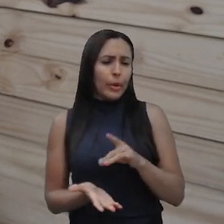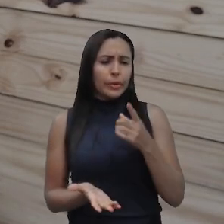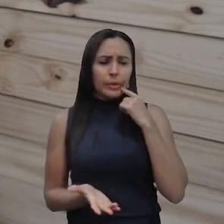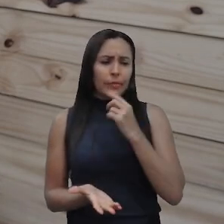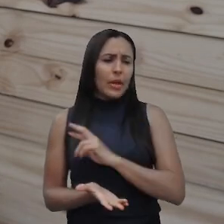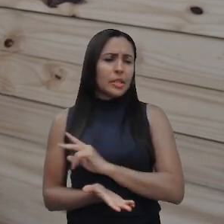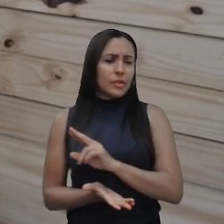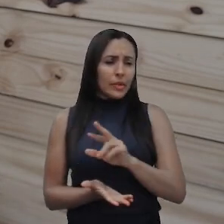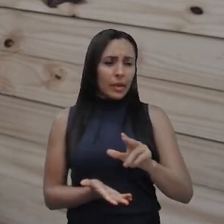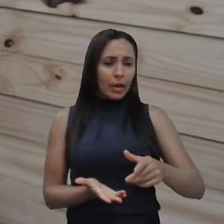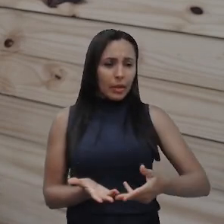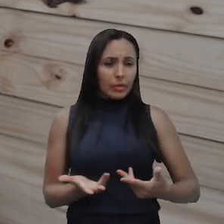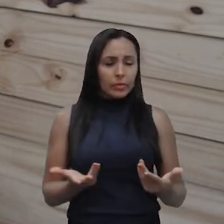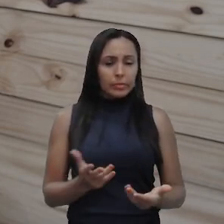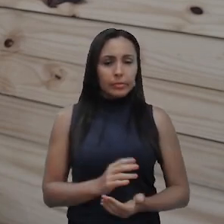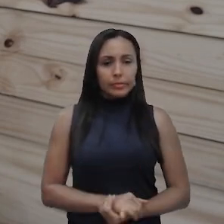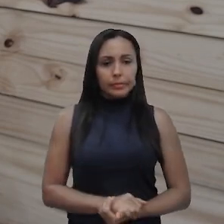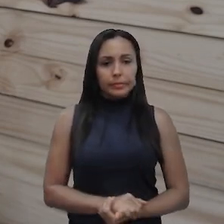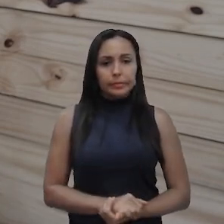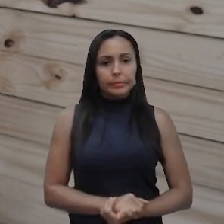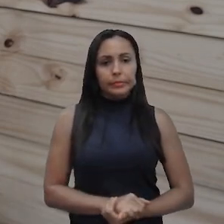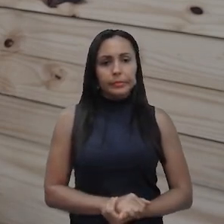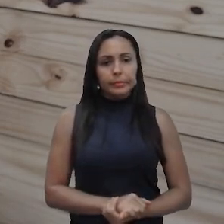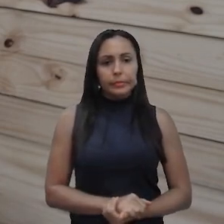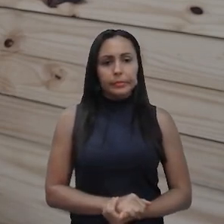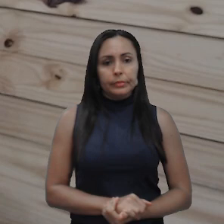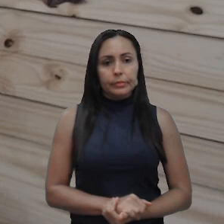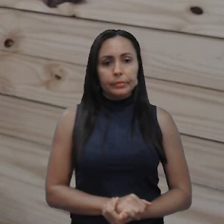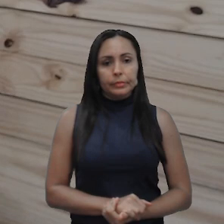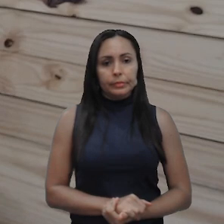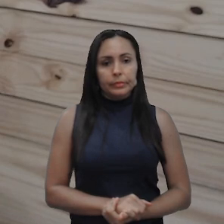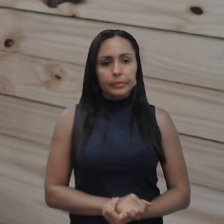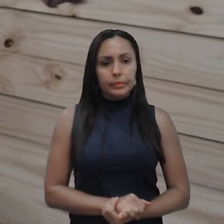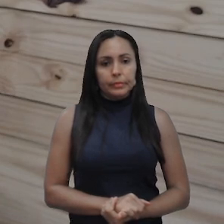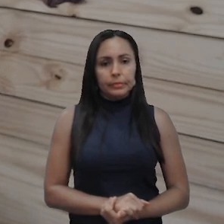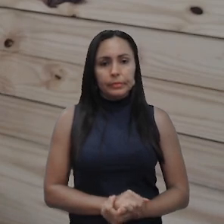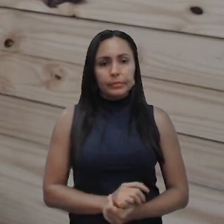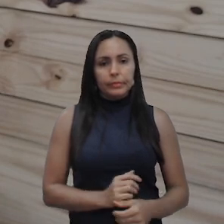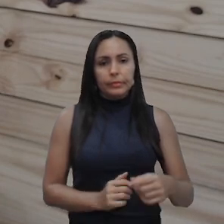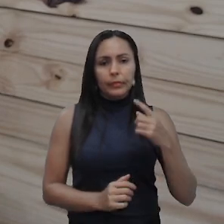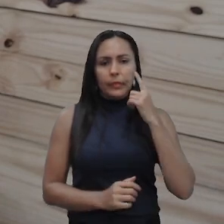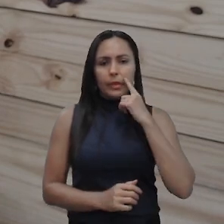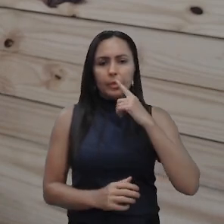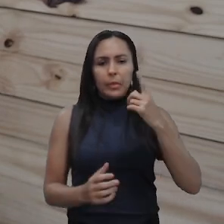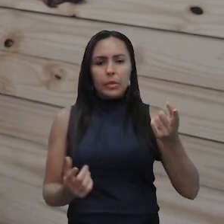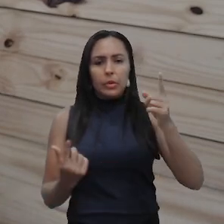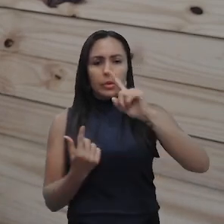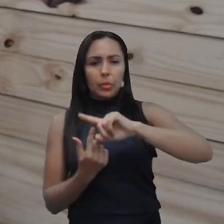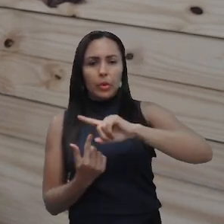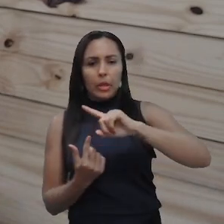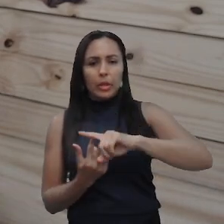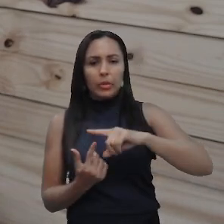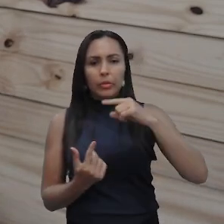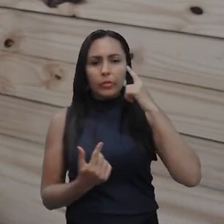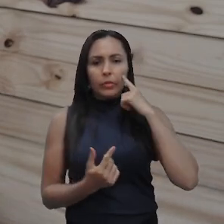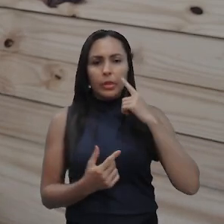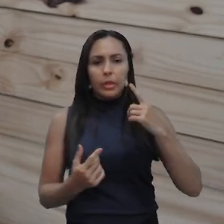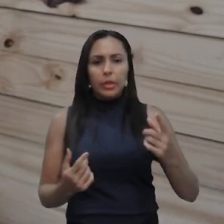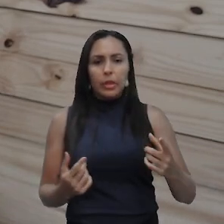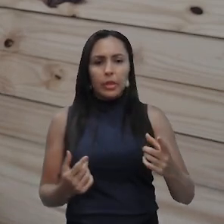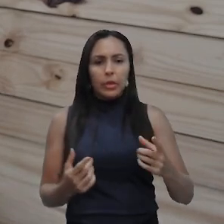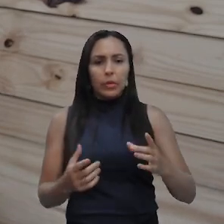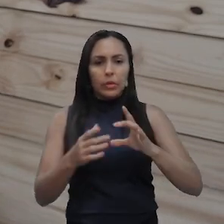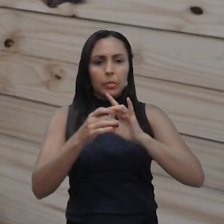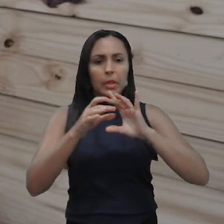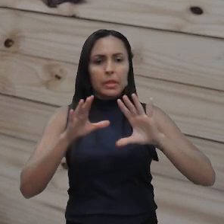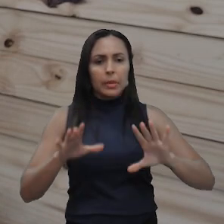daquilo que a gente está acostumado a ver. E aí, mudando entre alinhamento, utilizando uma tipografia mais interessante, um espaçamento entre